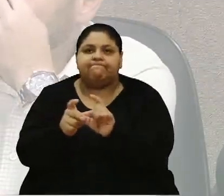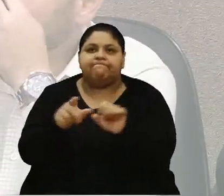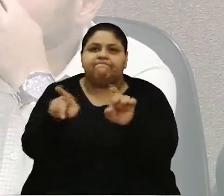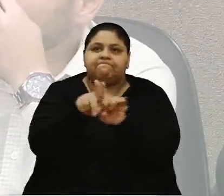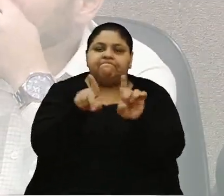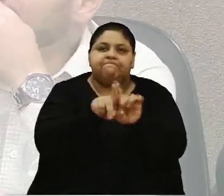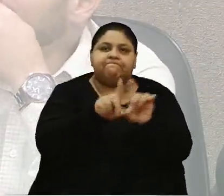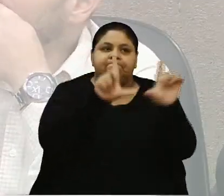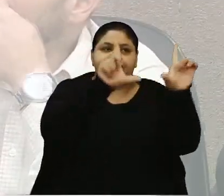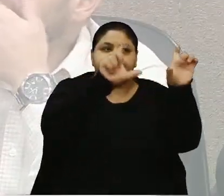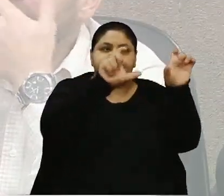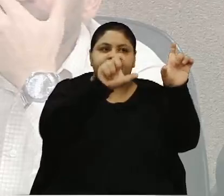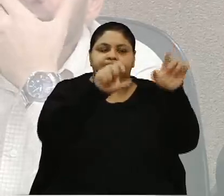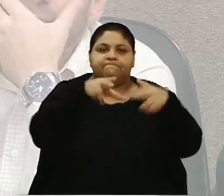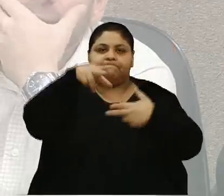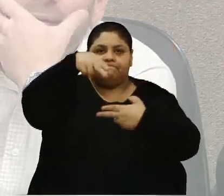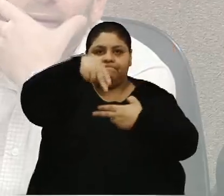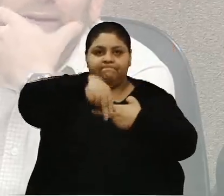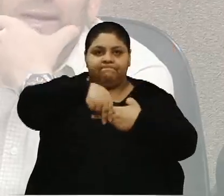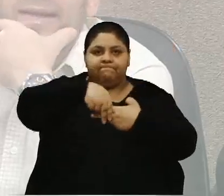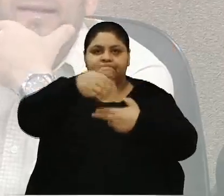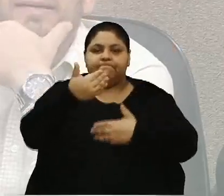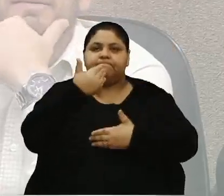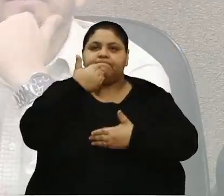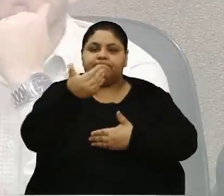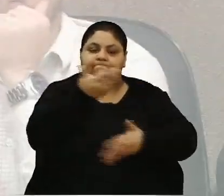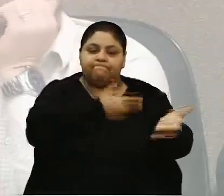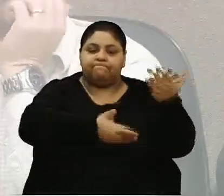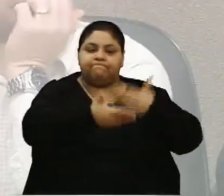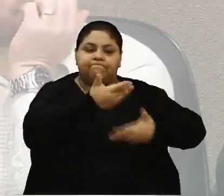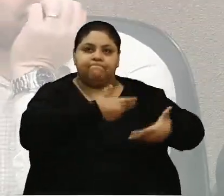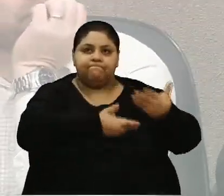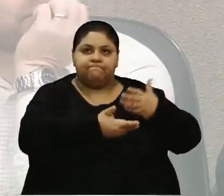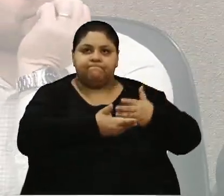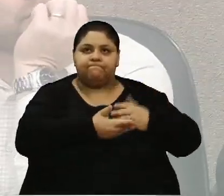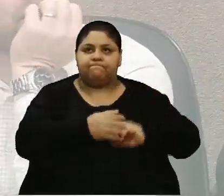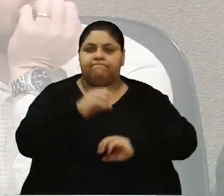as fotos em anexo, solicita atendimento.